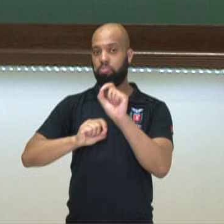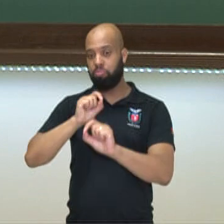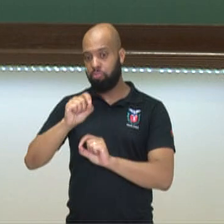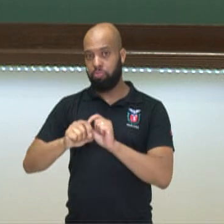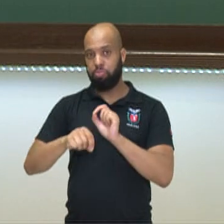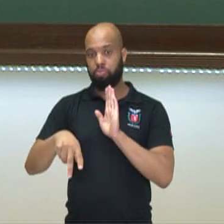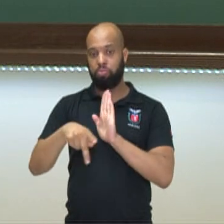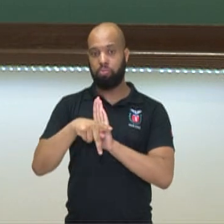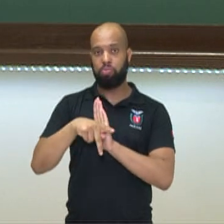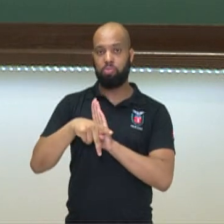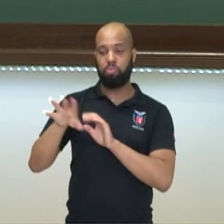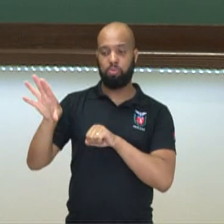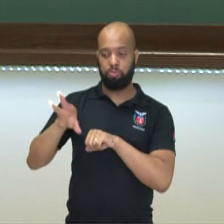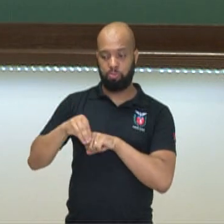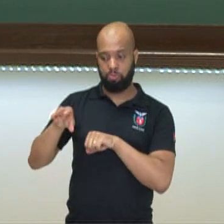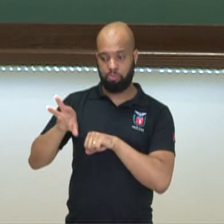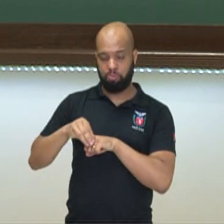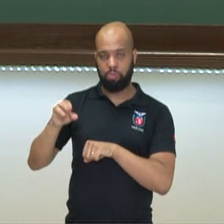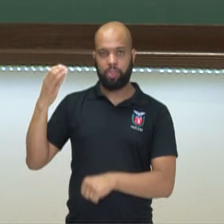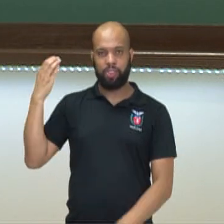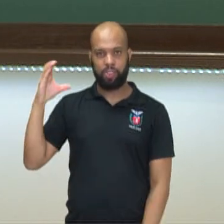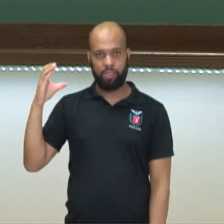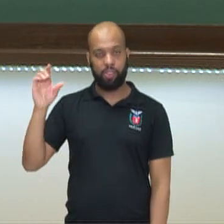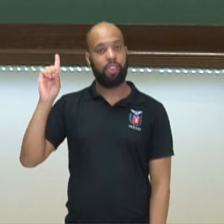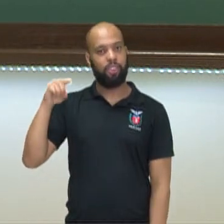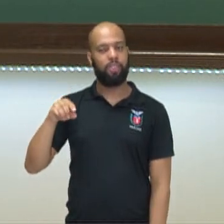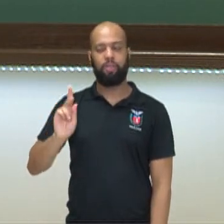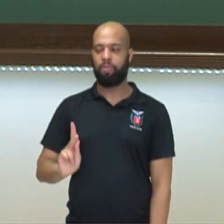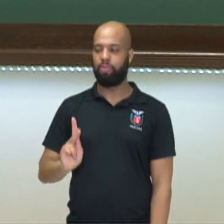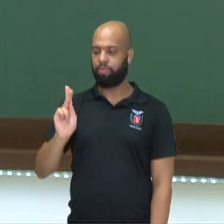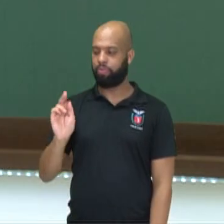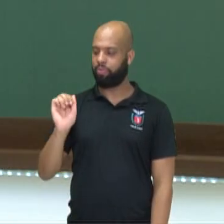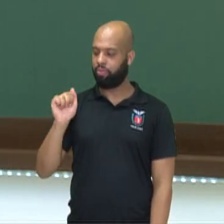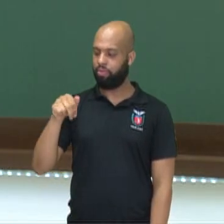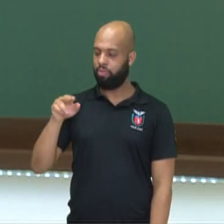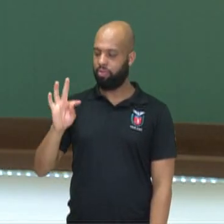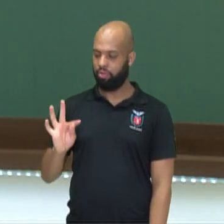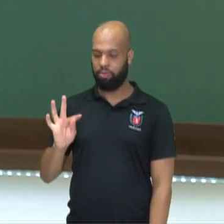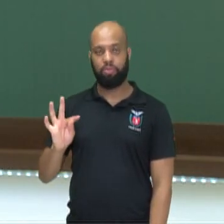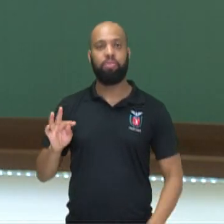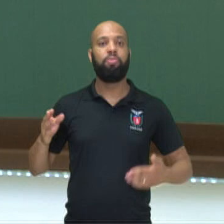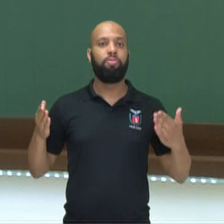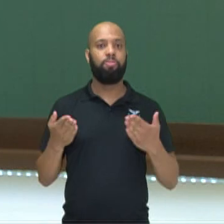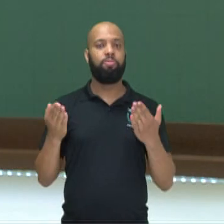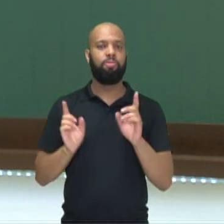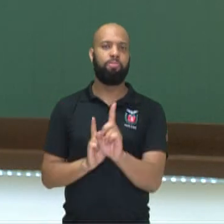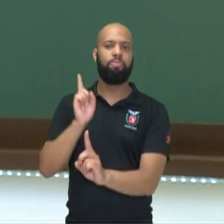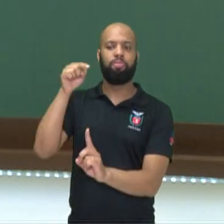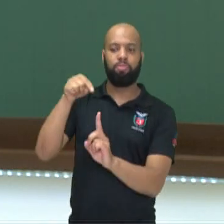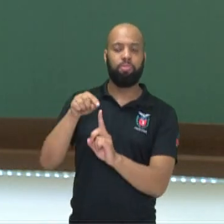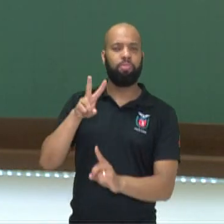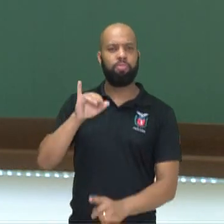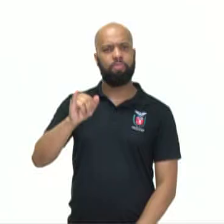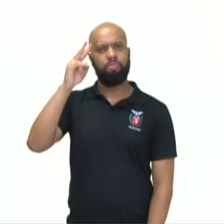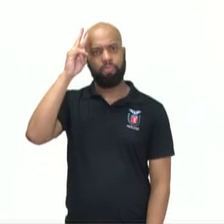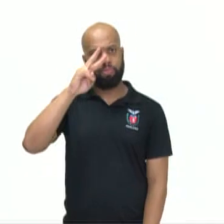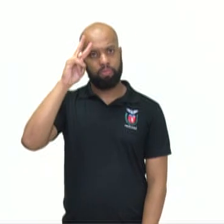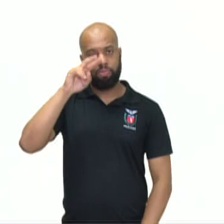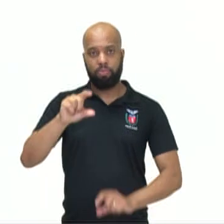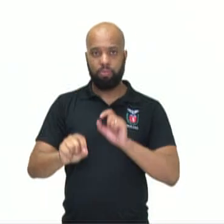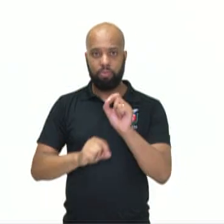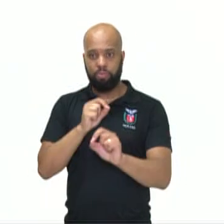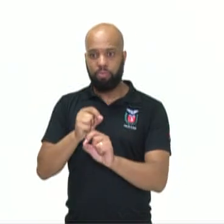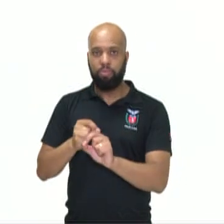do conhecimento científico. Vamos lá? Então o objetivo de hoje é relembrar a biografia